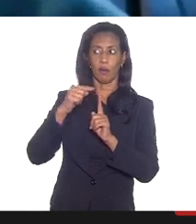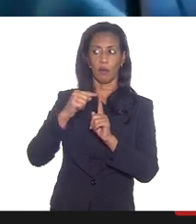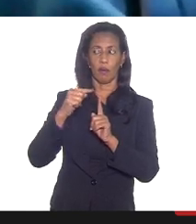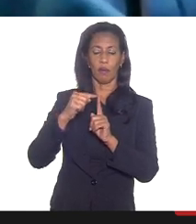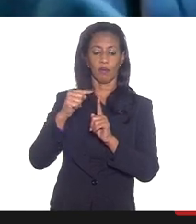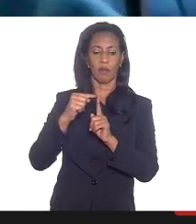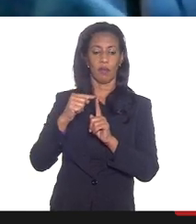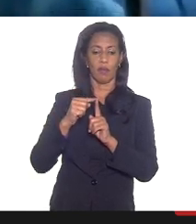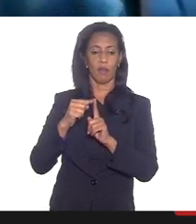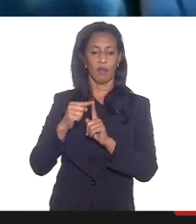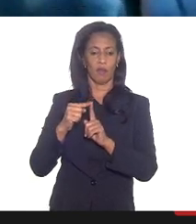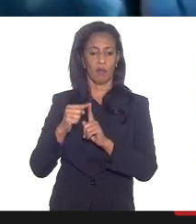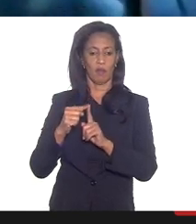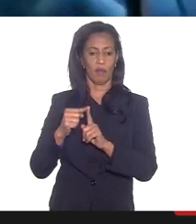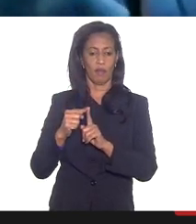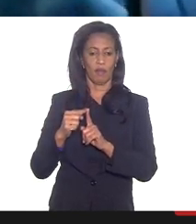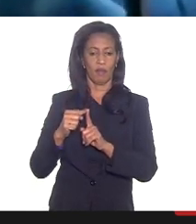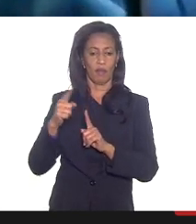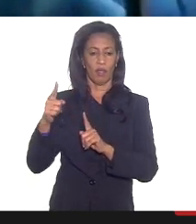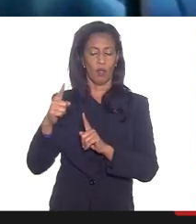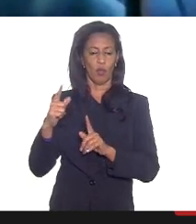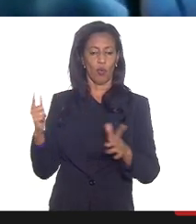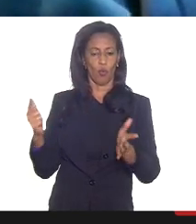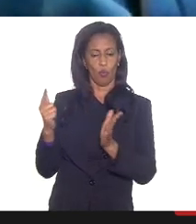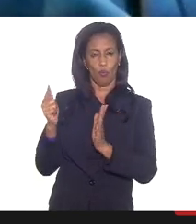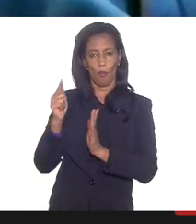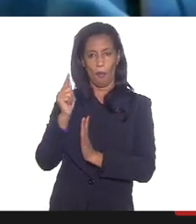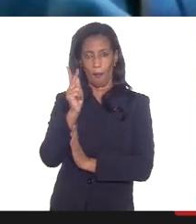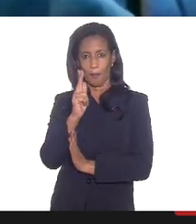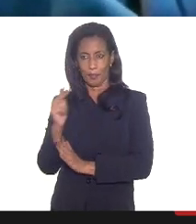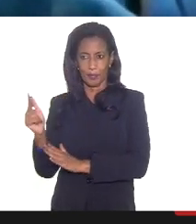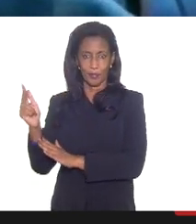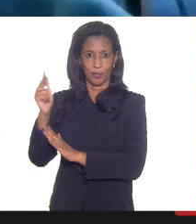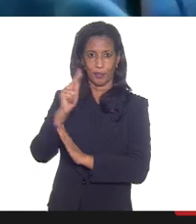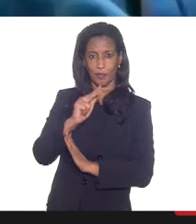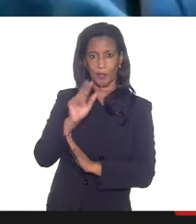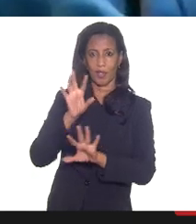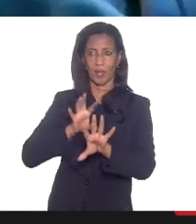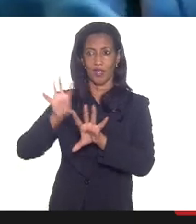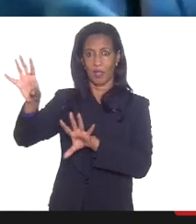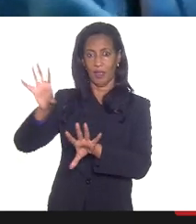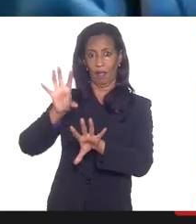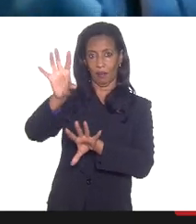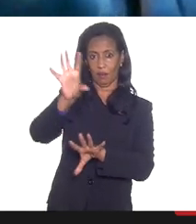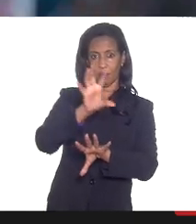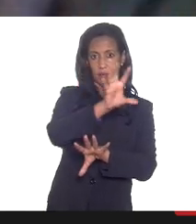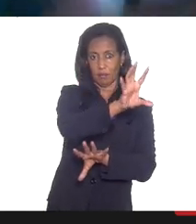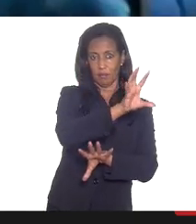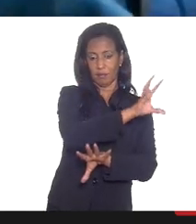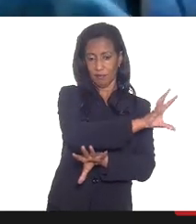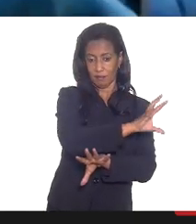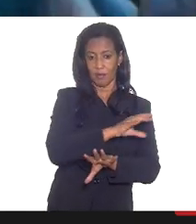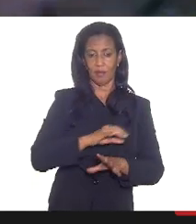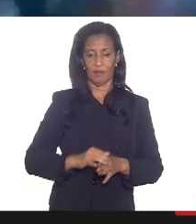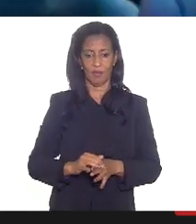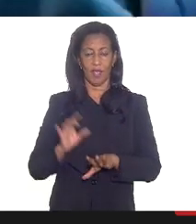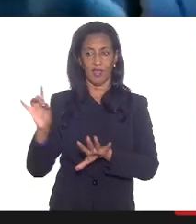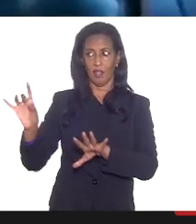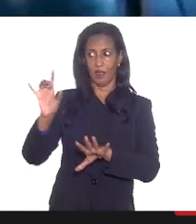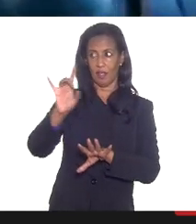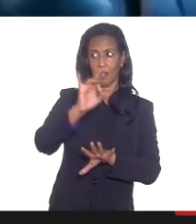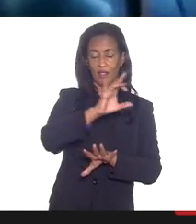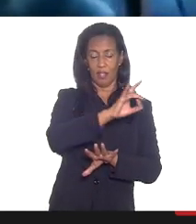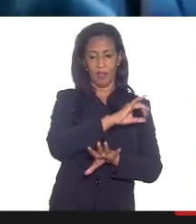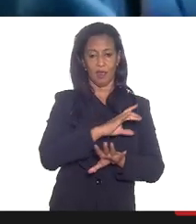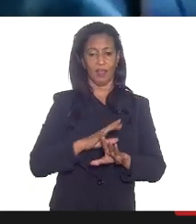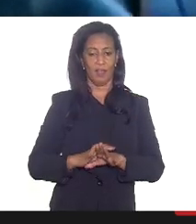por ponto, com mapas, plotado em cada região e cada um dos